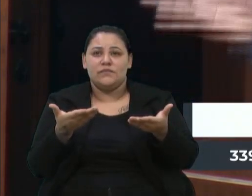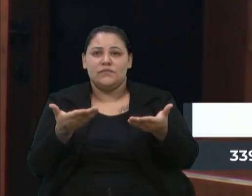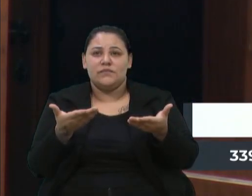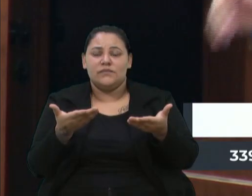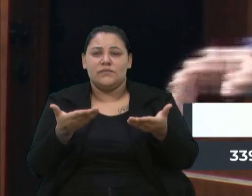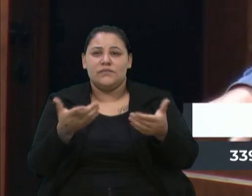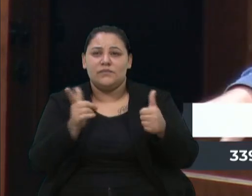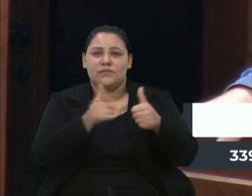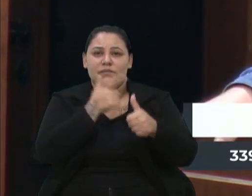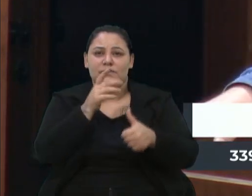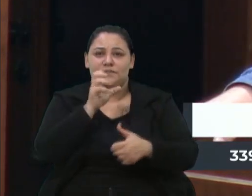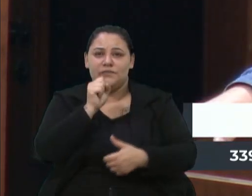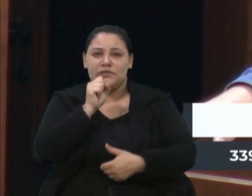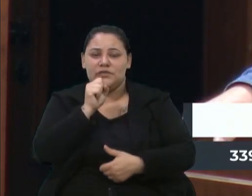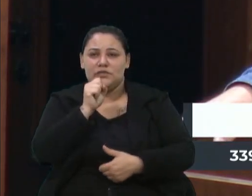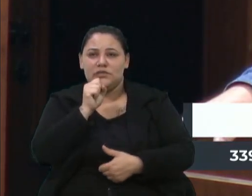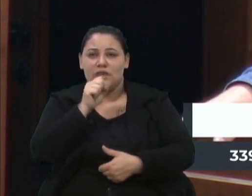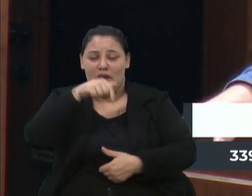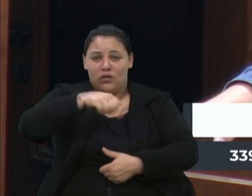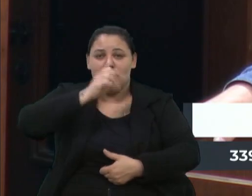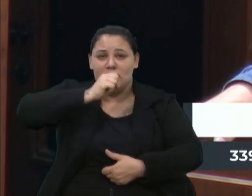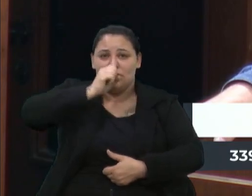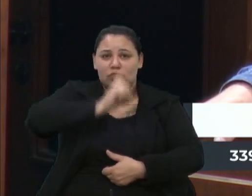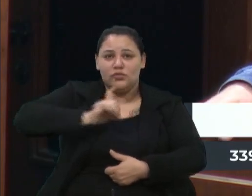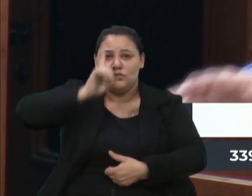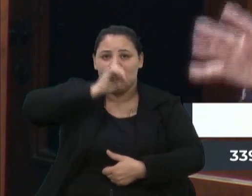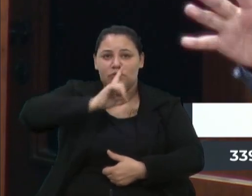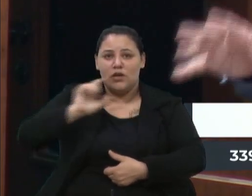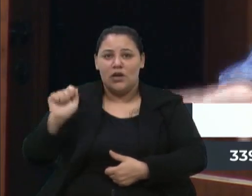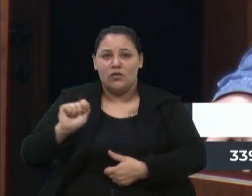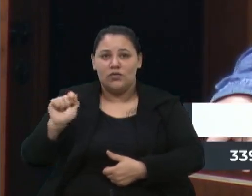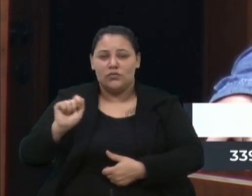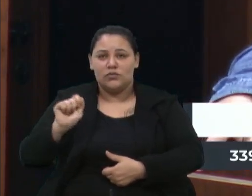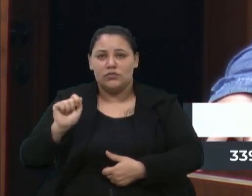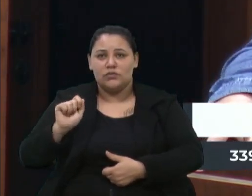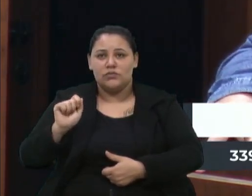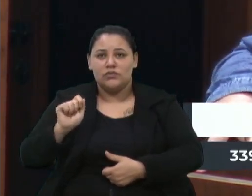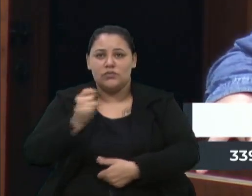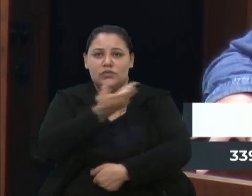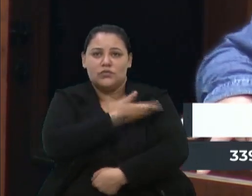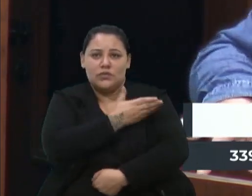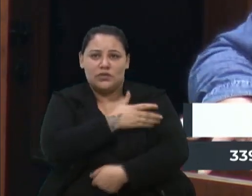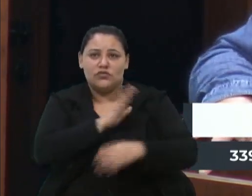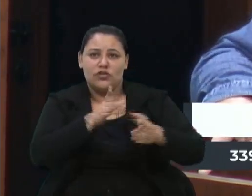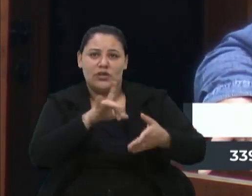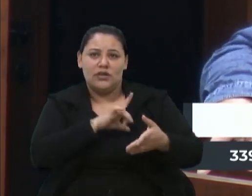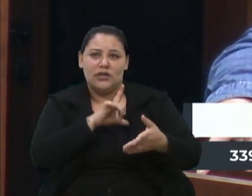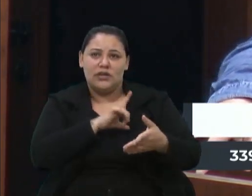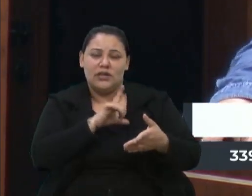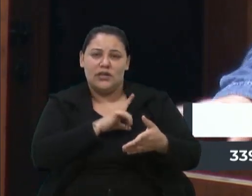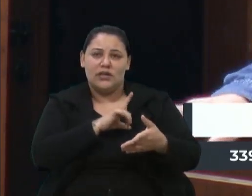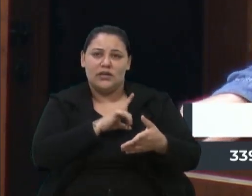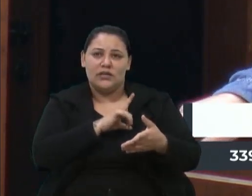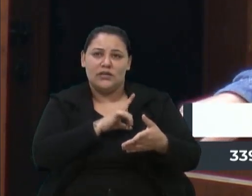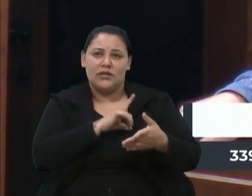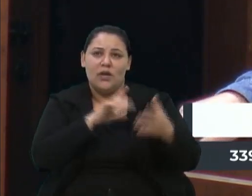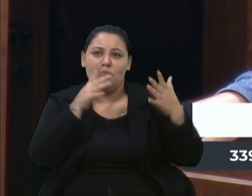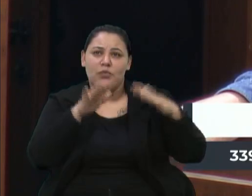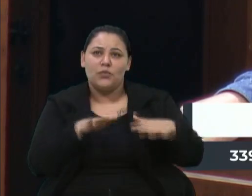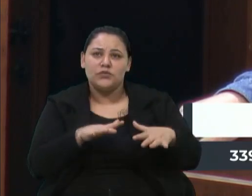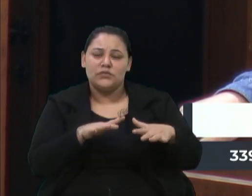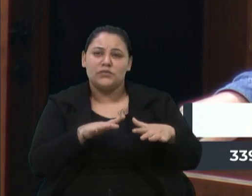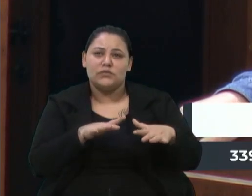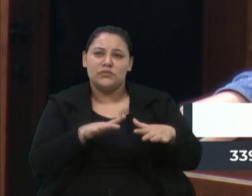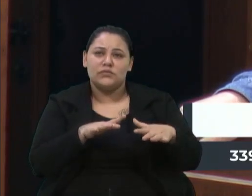o primeiro final de semana agora do mês de agosto como é de praxe tem uma promoção numa rede Atacadista bem famosa de Caxias